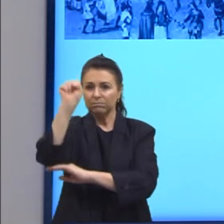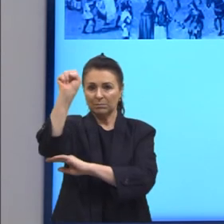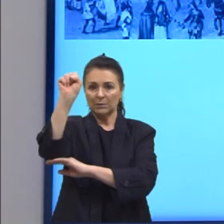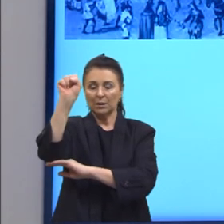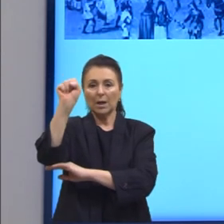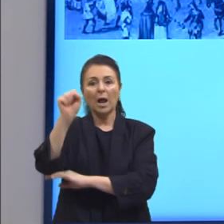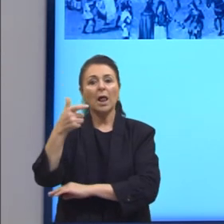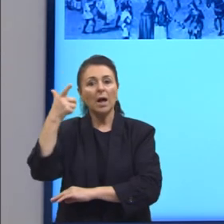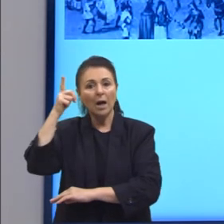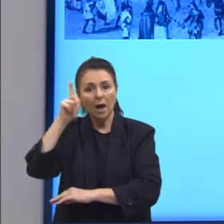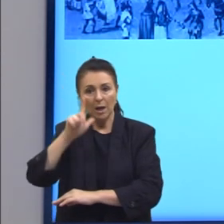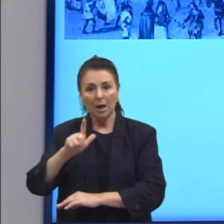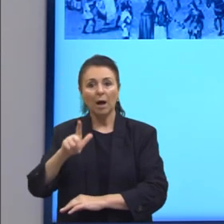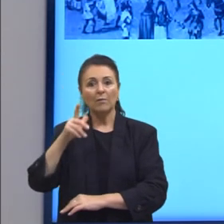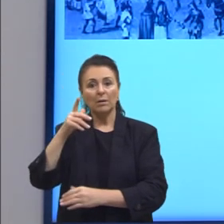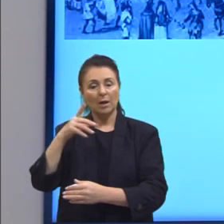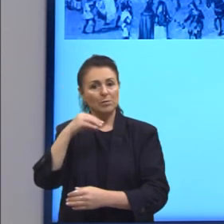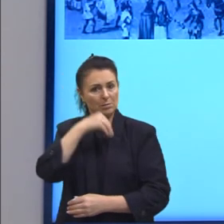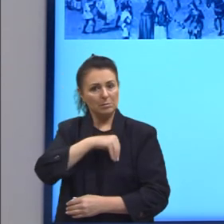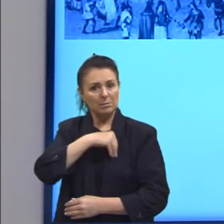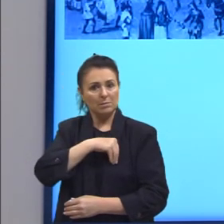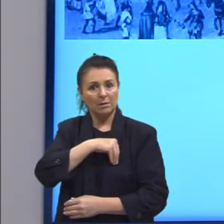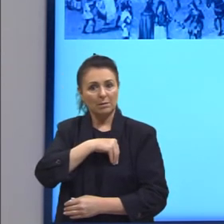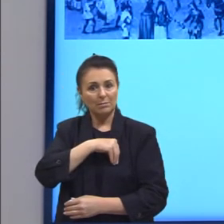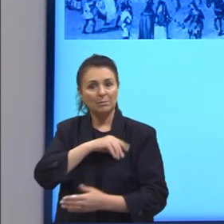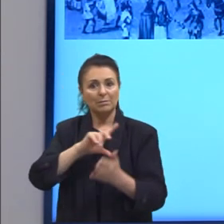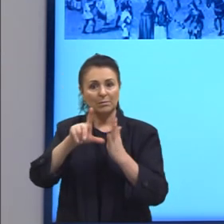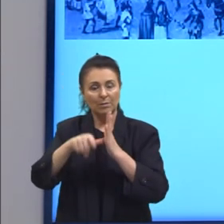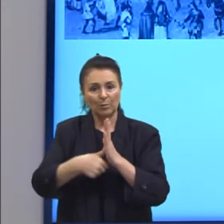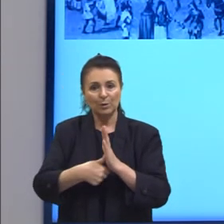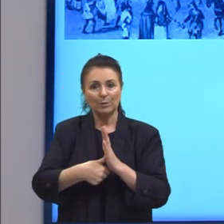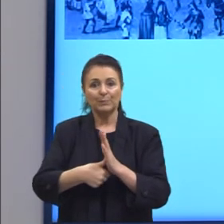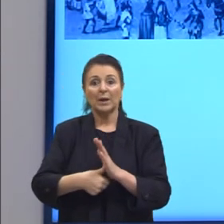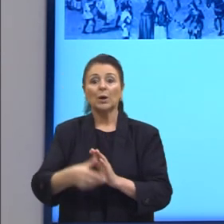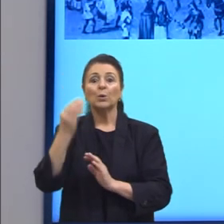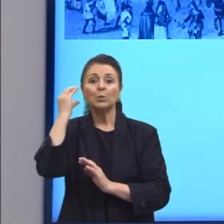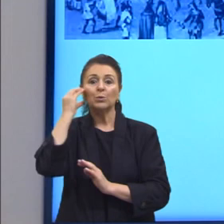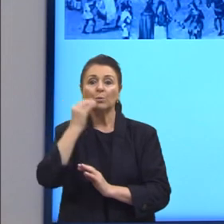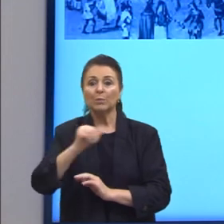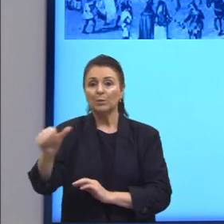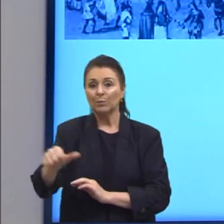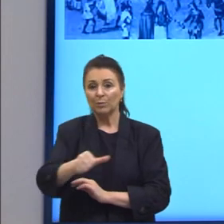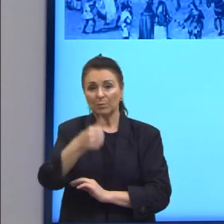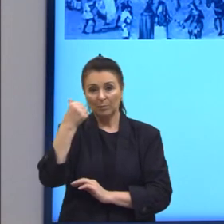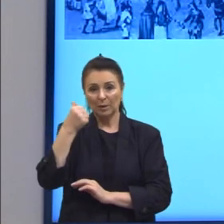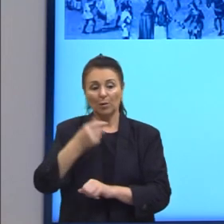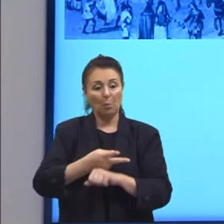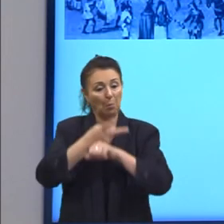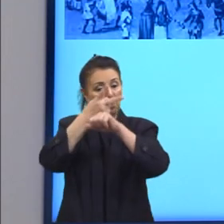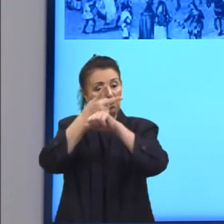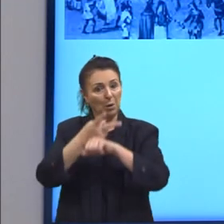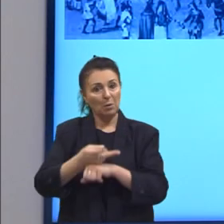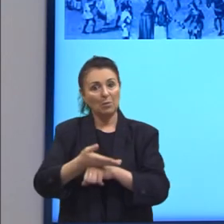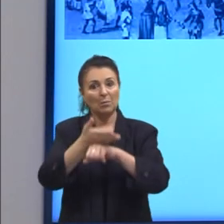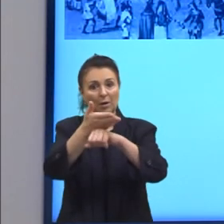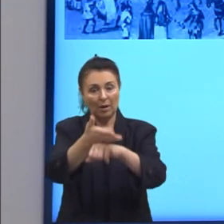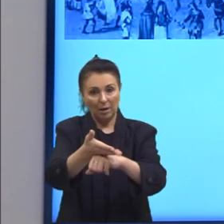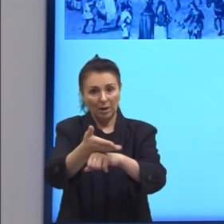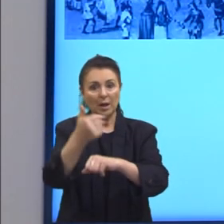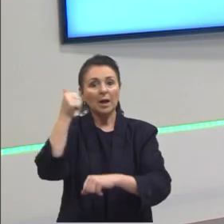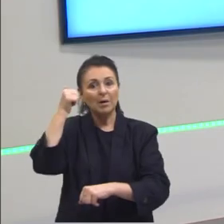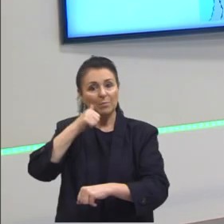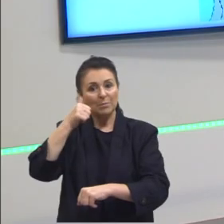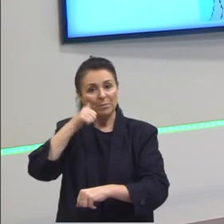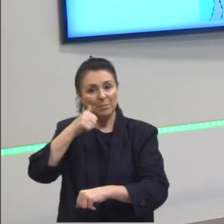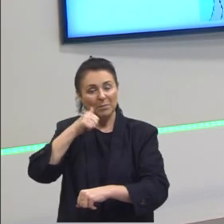soldo né o próprio Dom Pedro 1º prêmio a ela né E ela é considerada Então a primeira mulher do exército